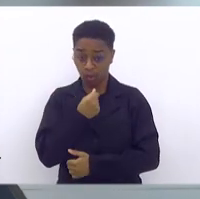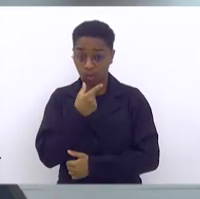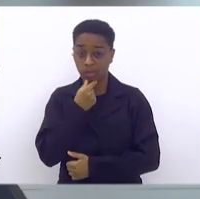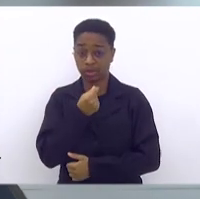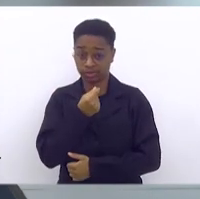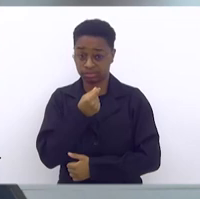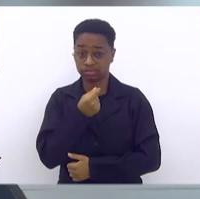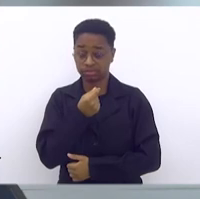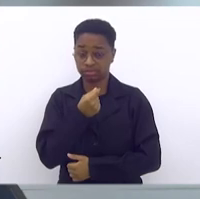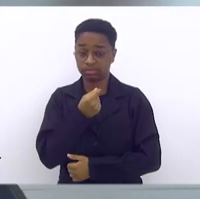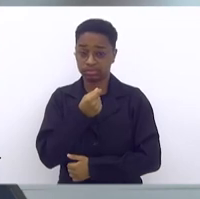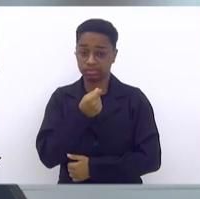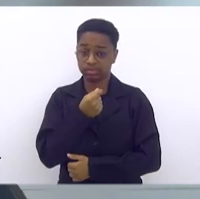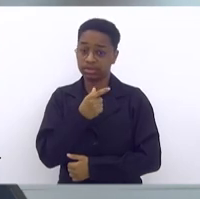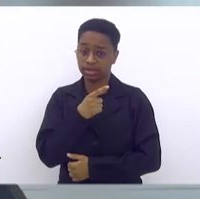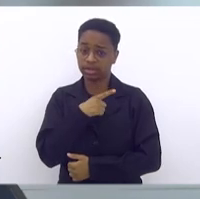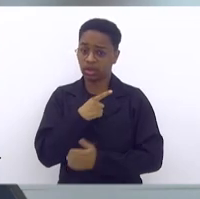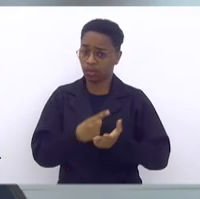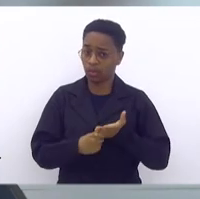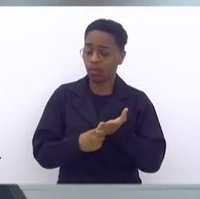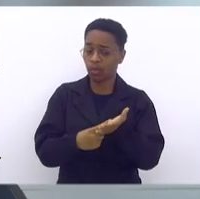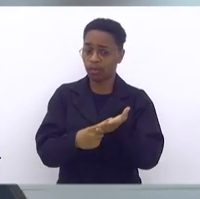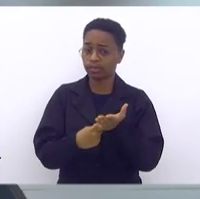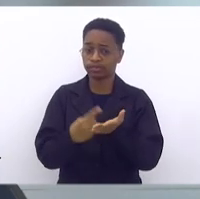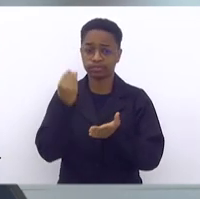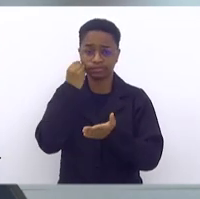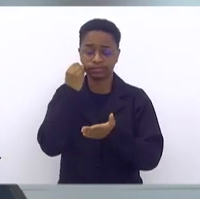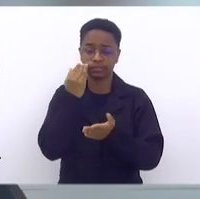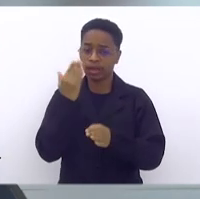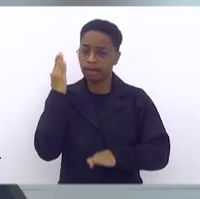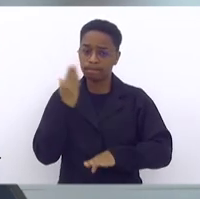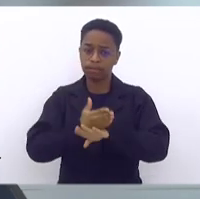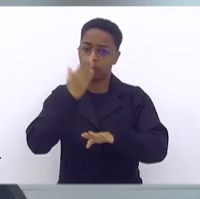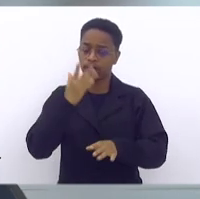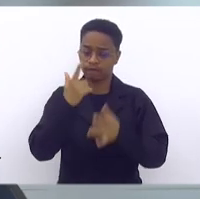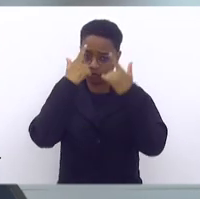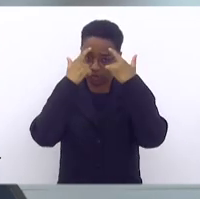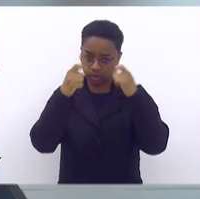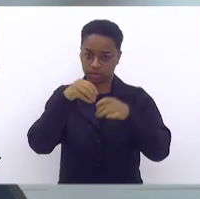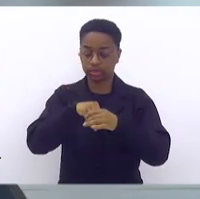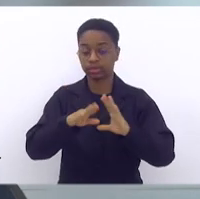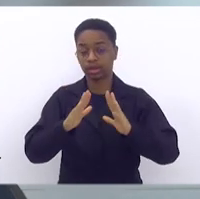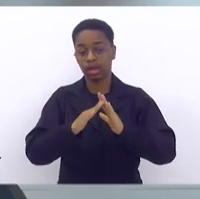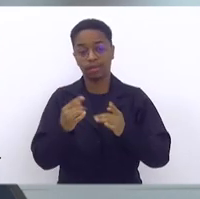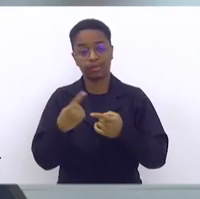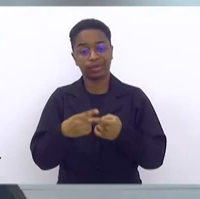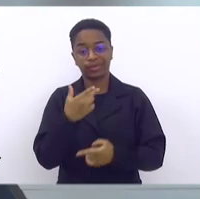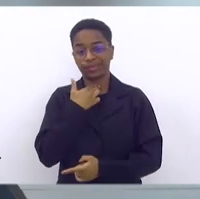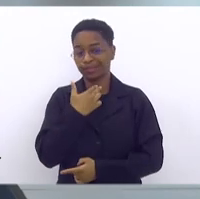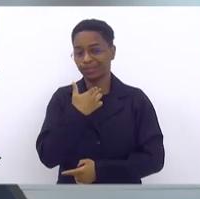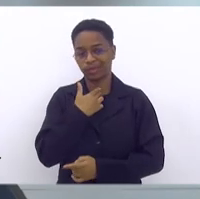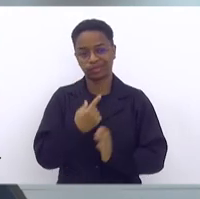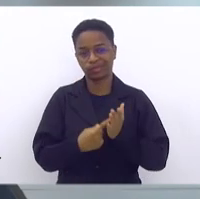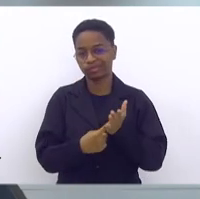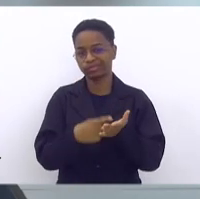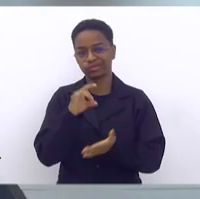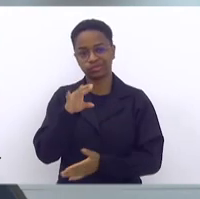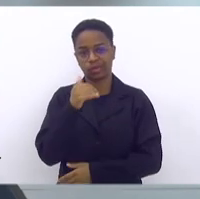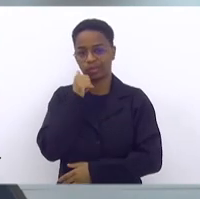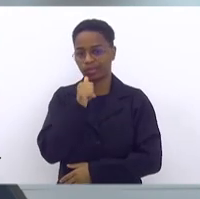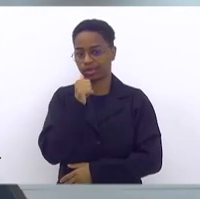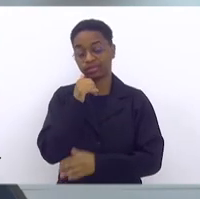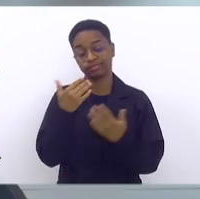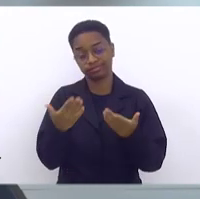masculino tendo esse compromisso, o enfrentamento da violência doméstica, porque esse não pode ser apenas o compromisso das mulheres.